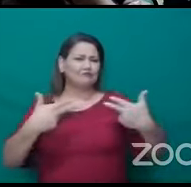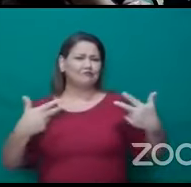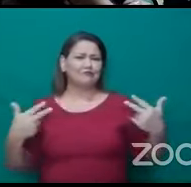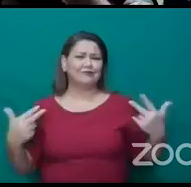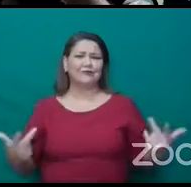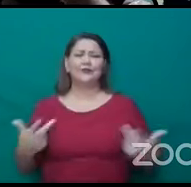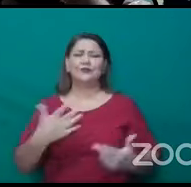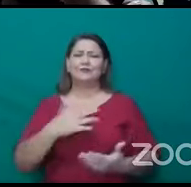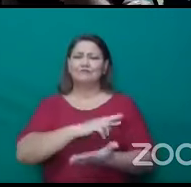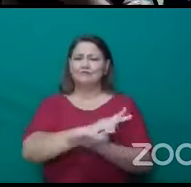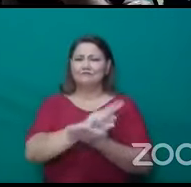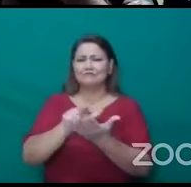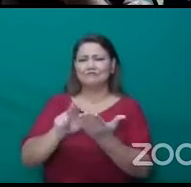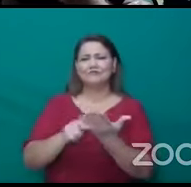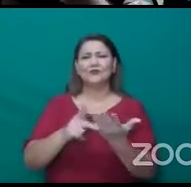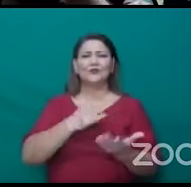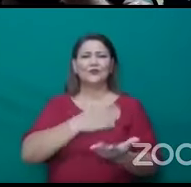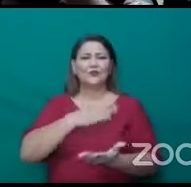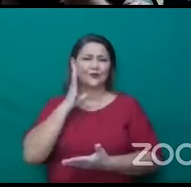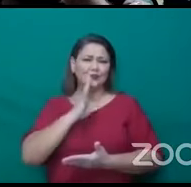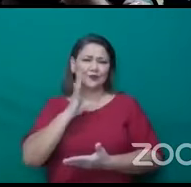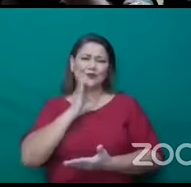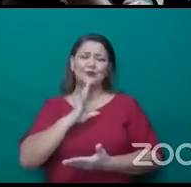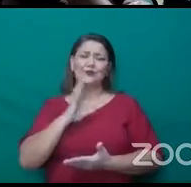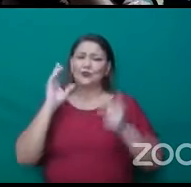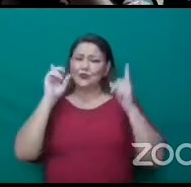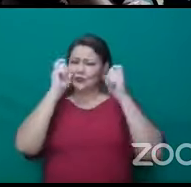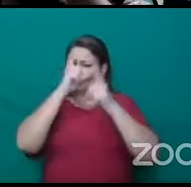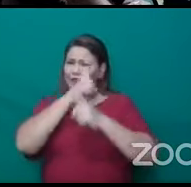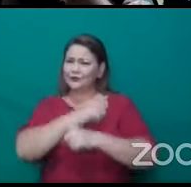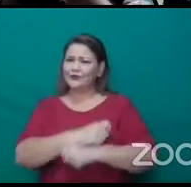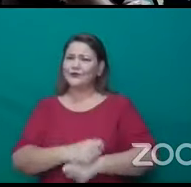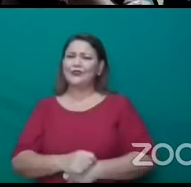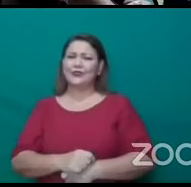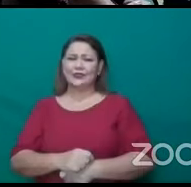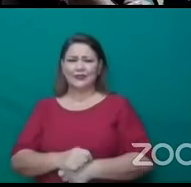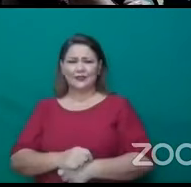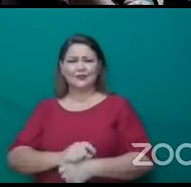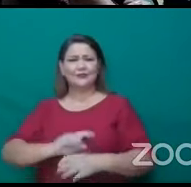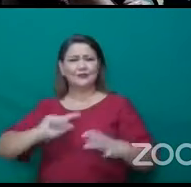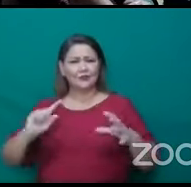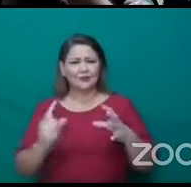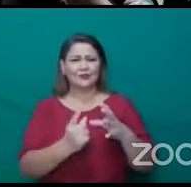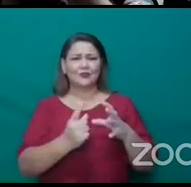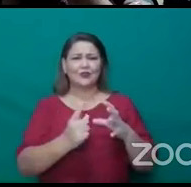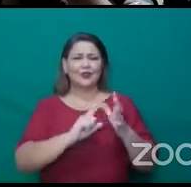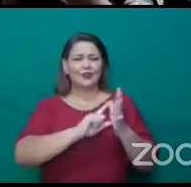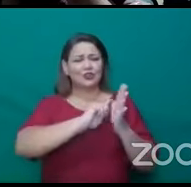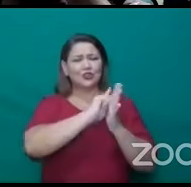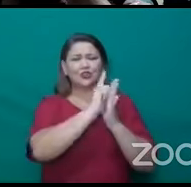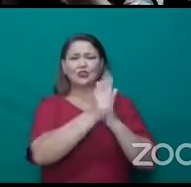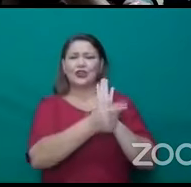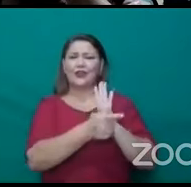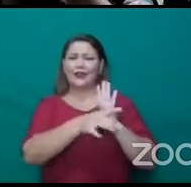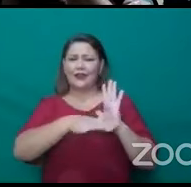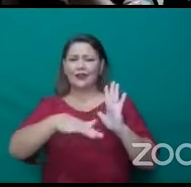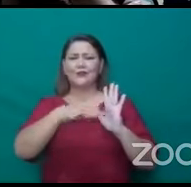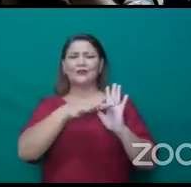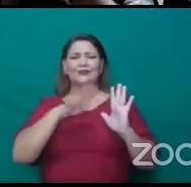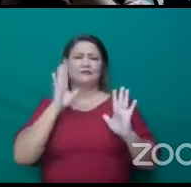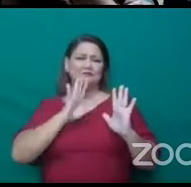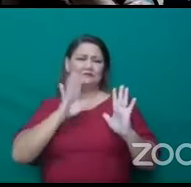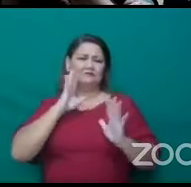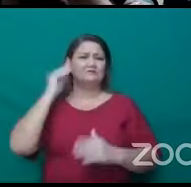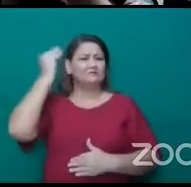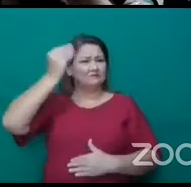E eu acho muito legal, eu gostei muito, porque é tão difícil a gente ainda mais inserida dentro do gênero, né? Então, assim, foi muito legal a